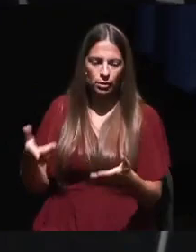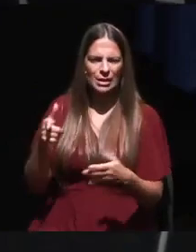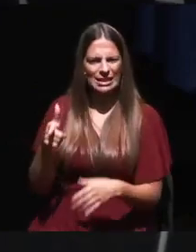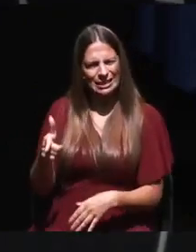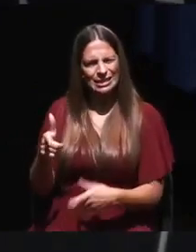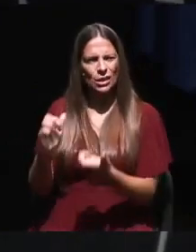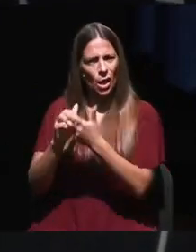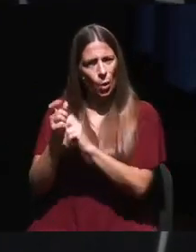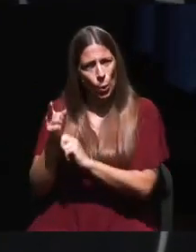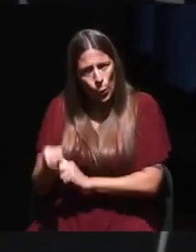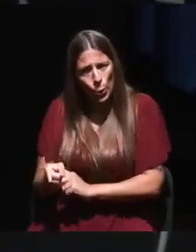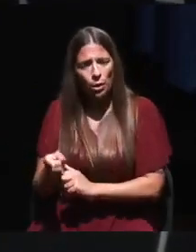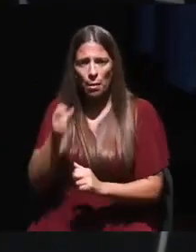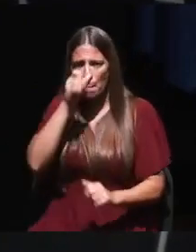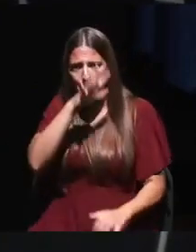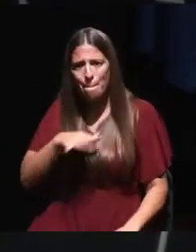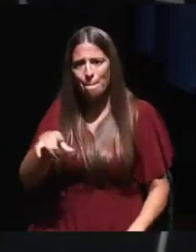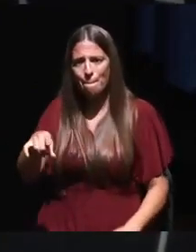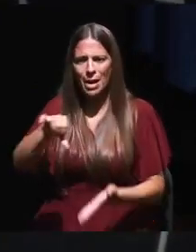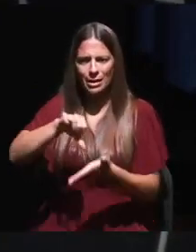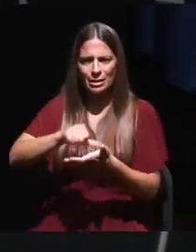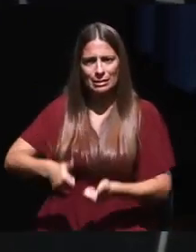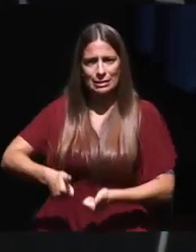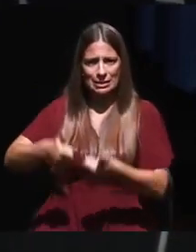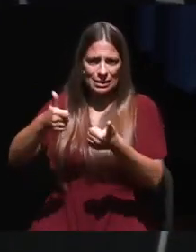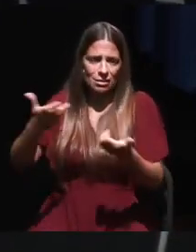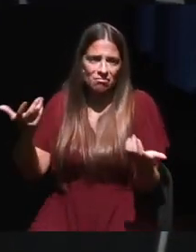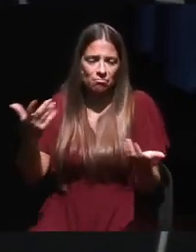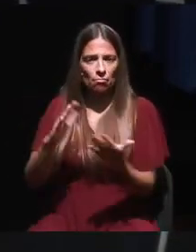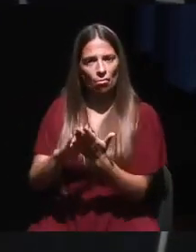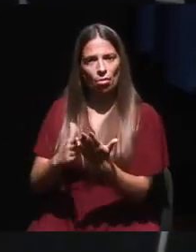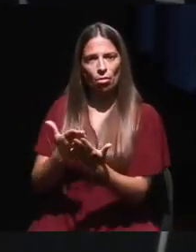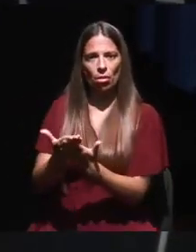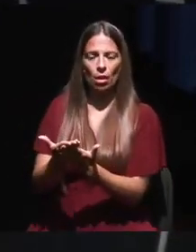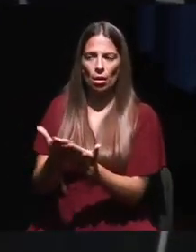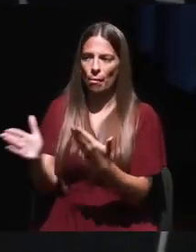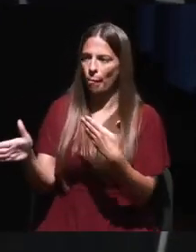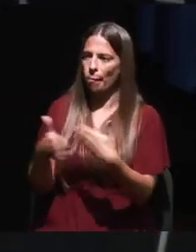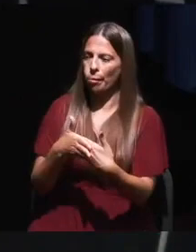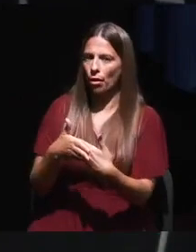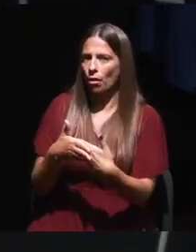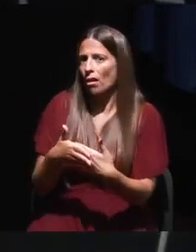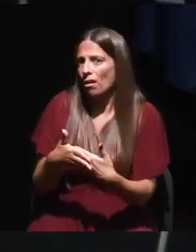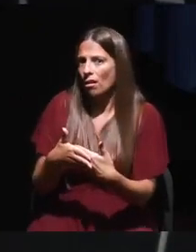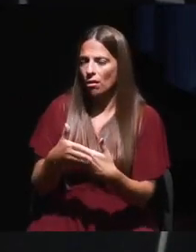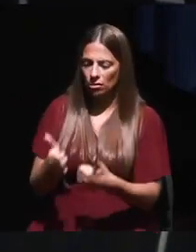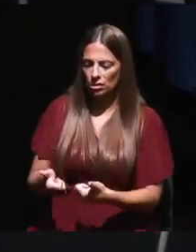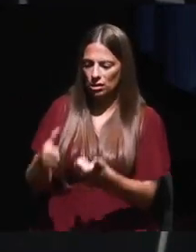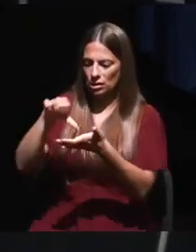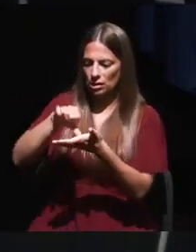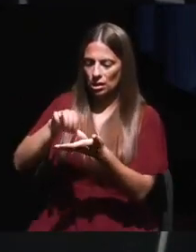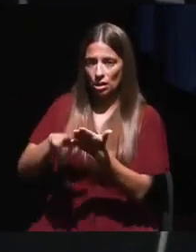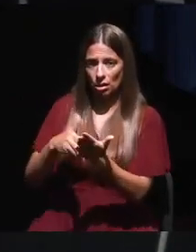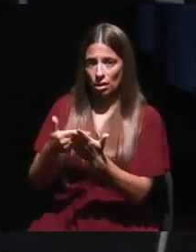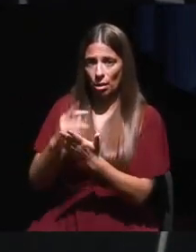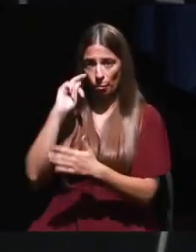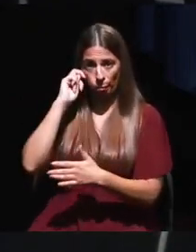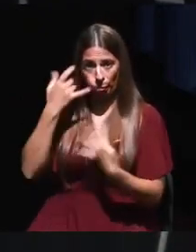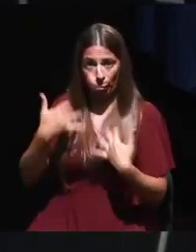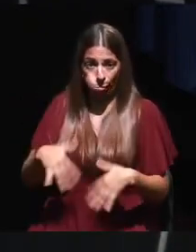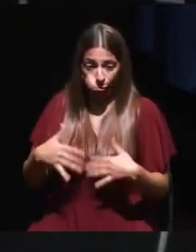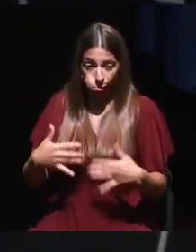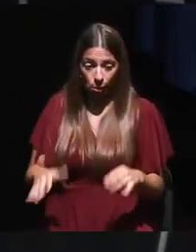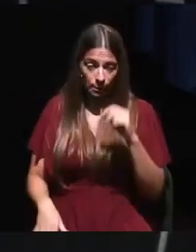para nós, é um grande problema. A utilização de um parque no meio da cidade provoca, o fecho de um parque, aliás, no meio da cidade provoca perturbações muito